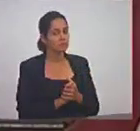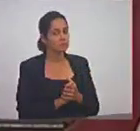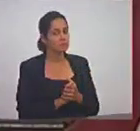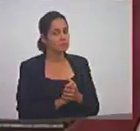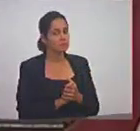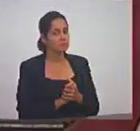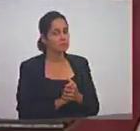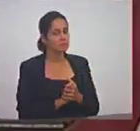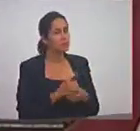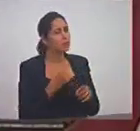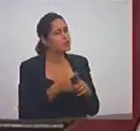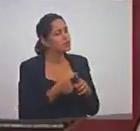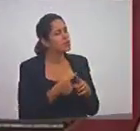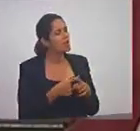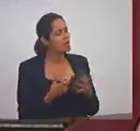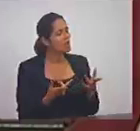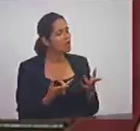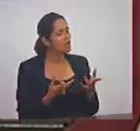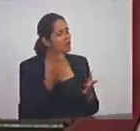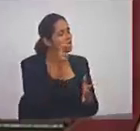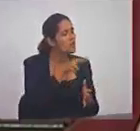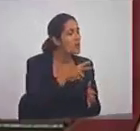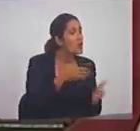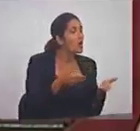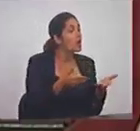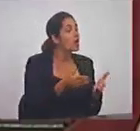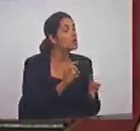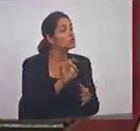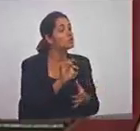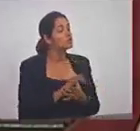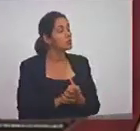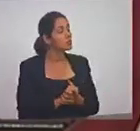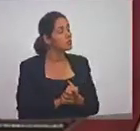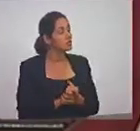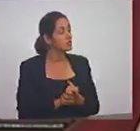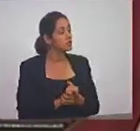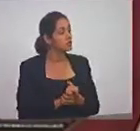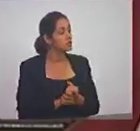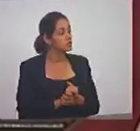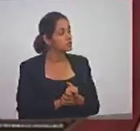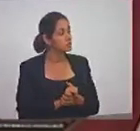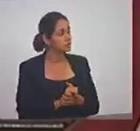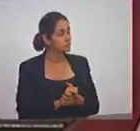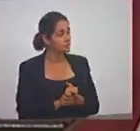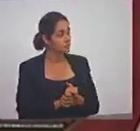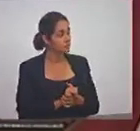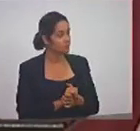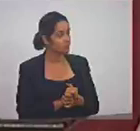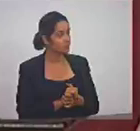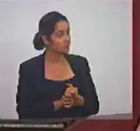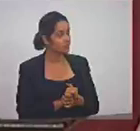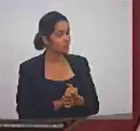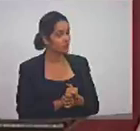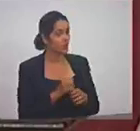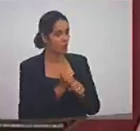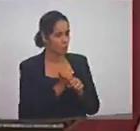Mas tem DNA, ele teve esse DNA, essa visão além do alcance em